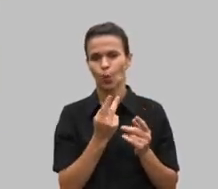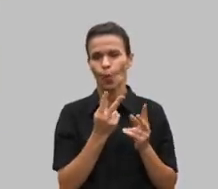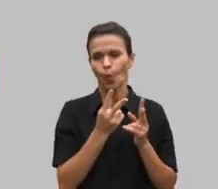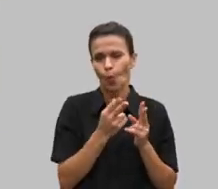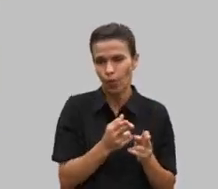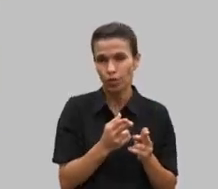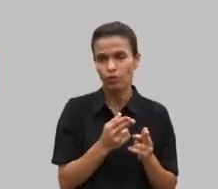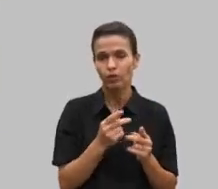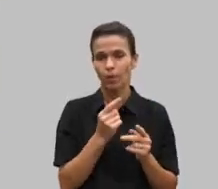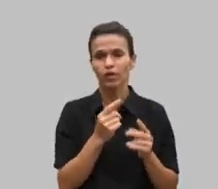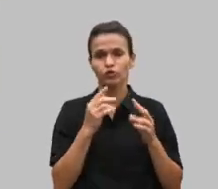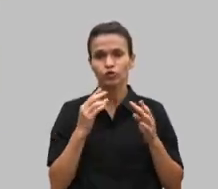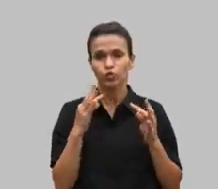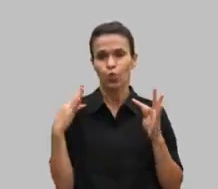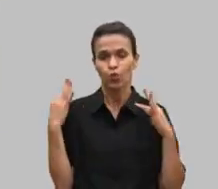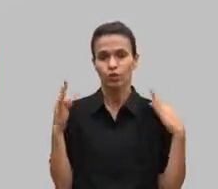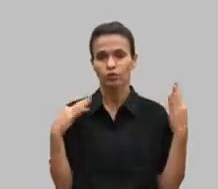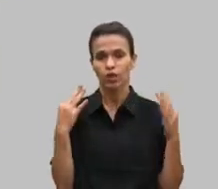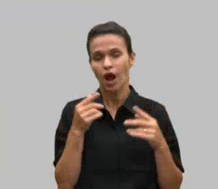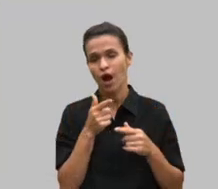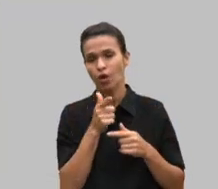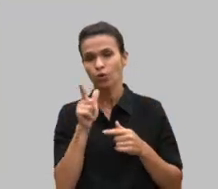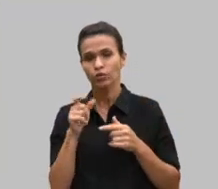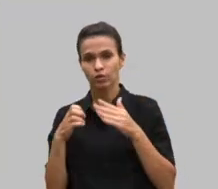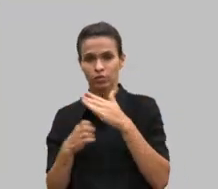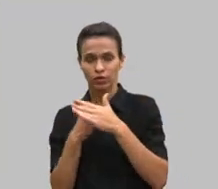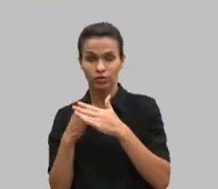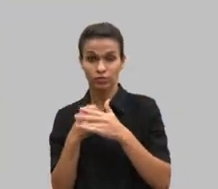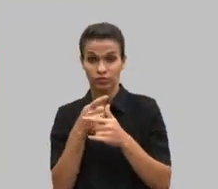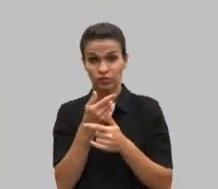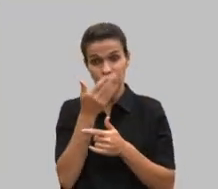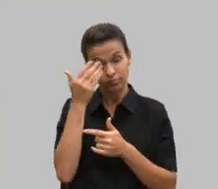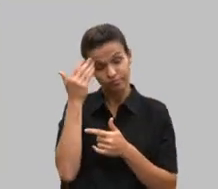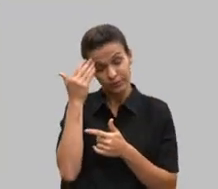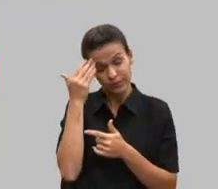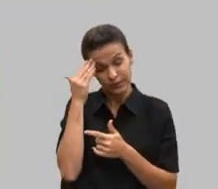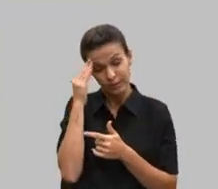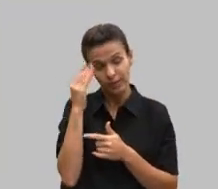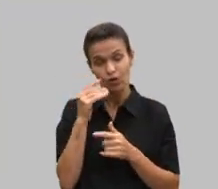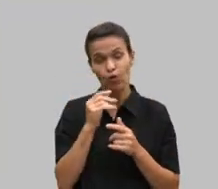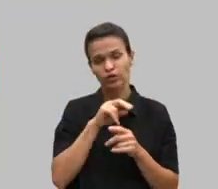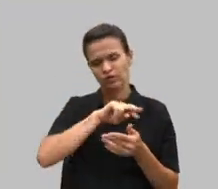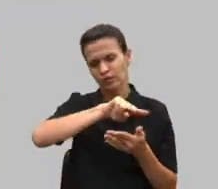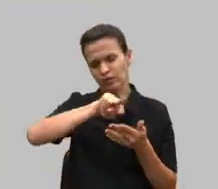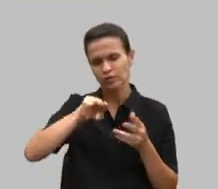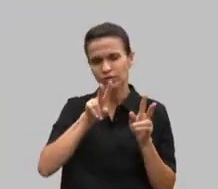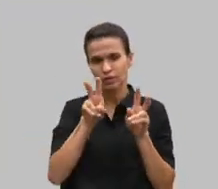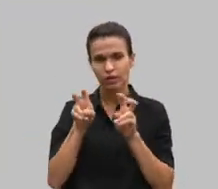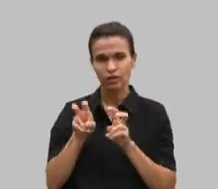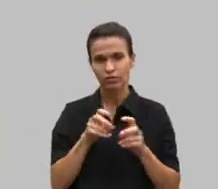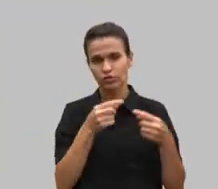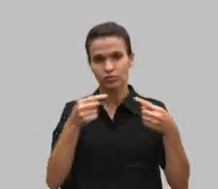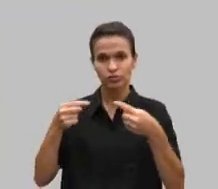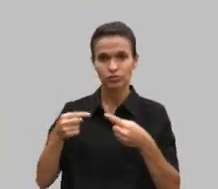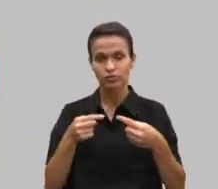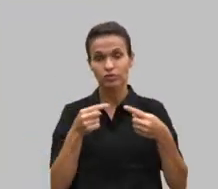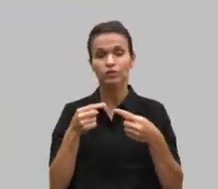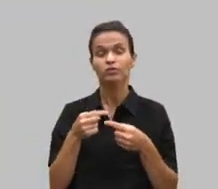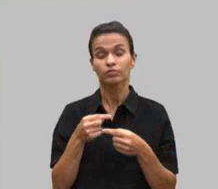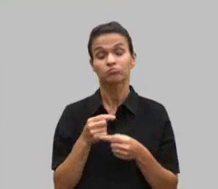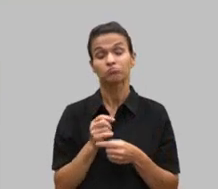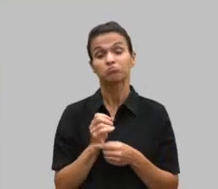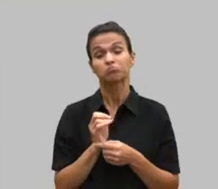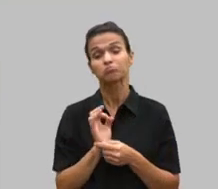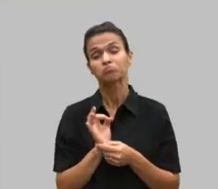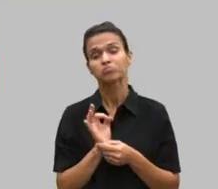a outra sobre empreendedorismo só para que vocês tenham uma ideia da diversidade dos temas que foram discutidos foi realmente uma